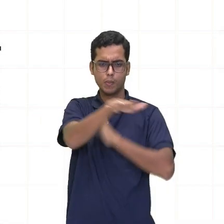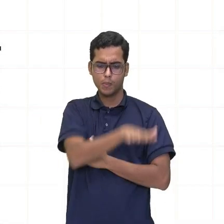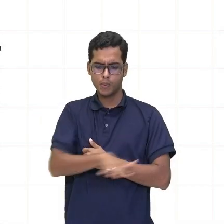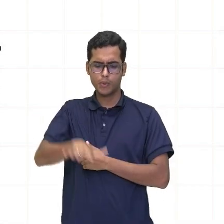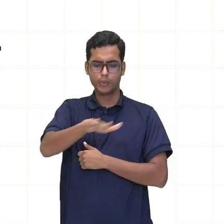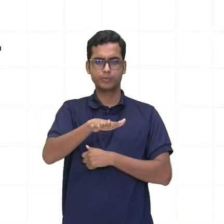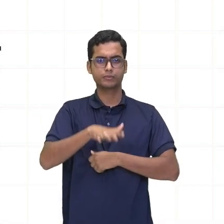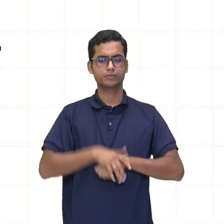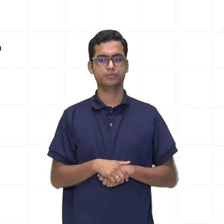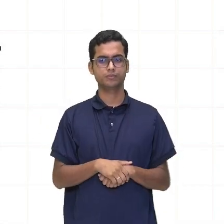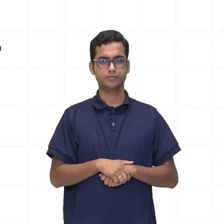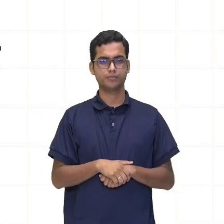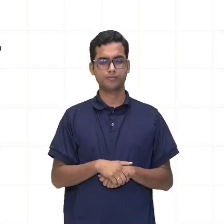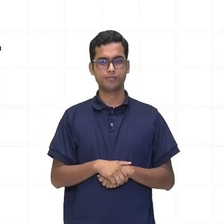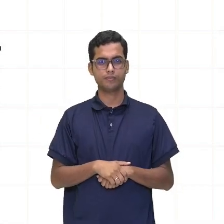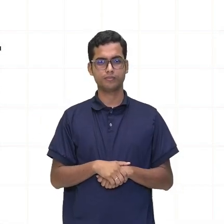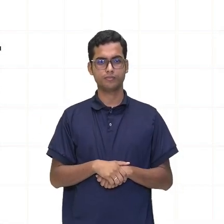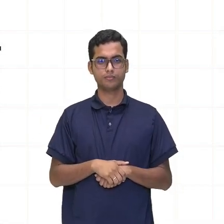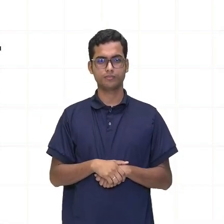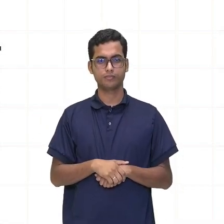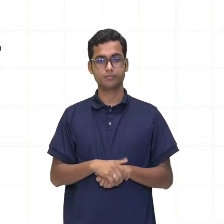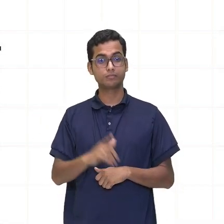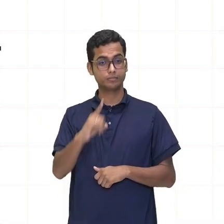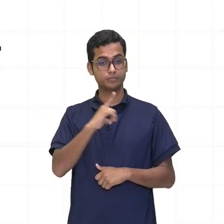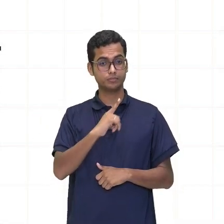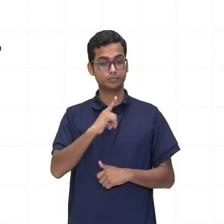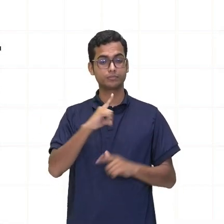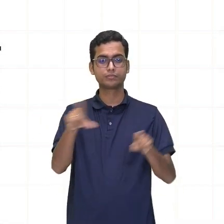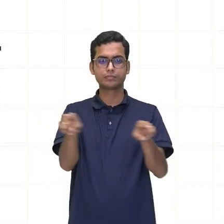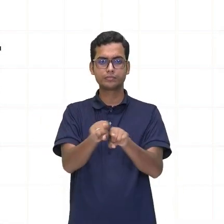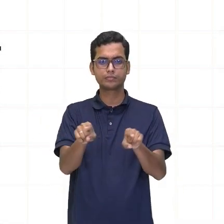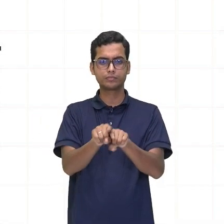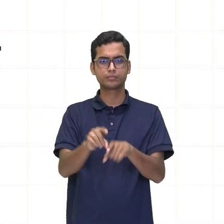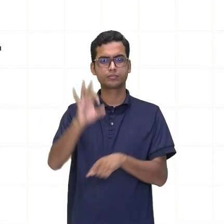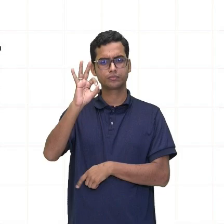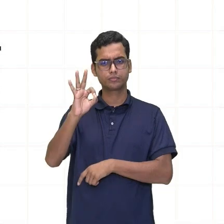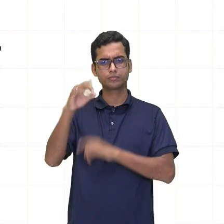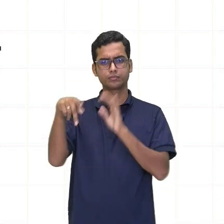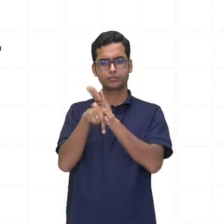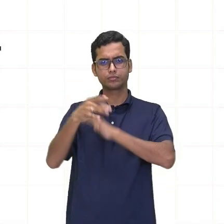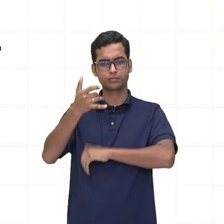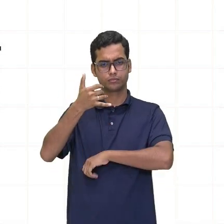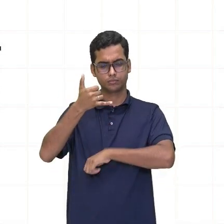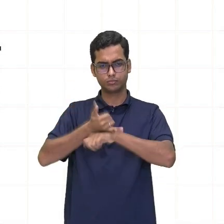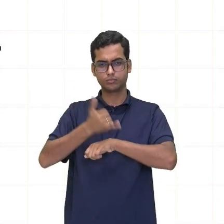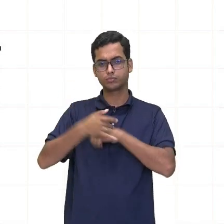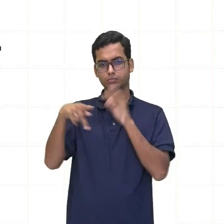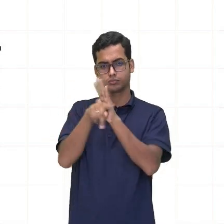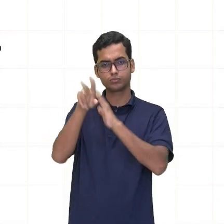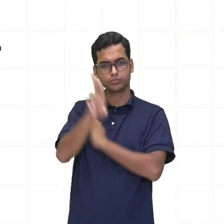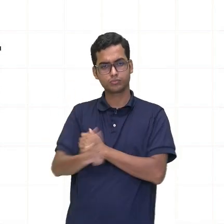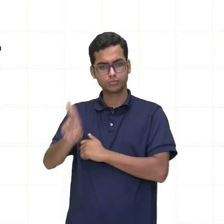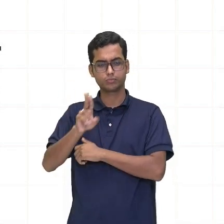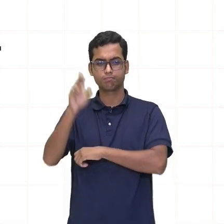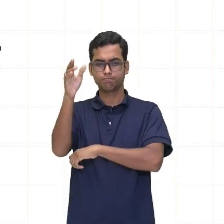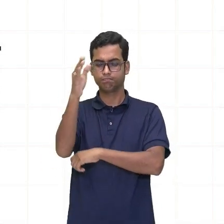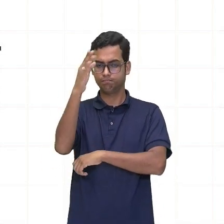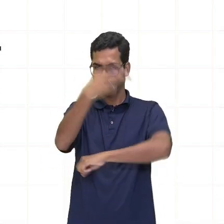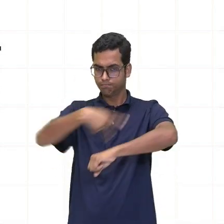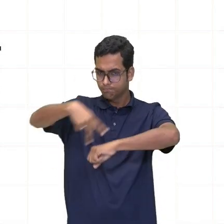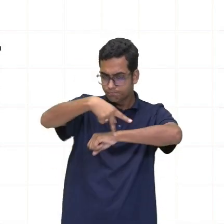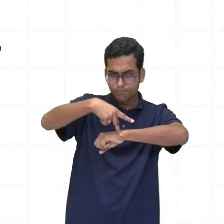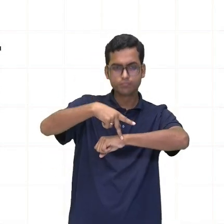desse Estado nacional. Haverá também as moedas de uso nacional. Cada Estado nacional,